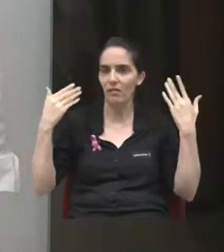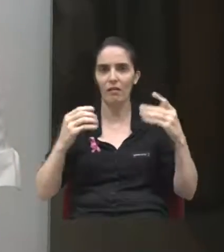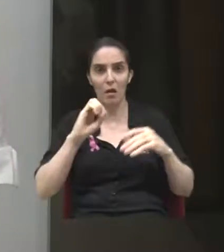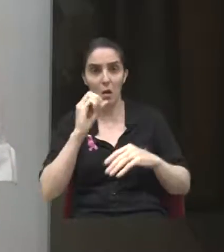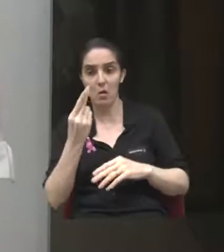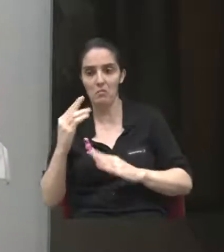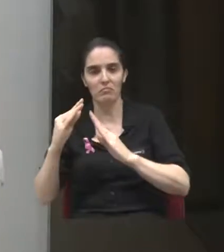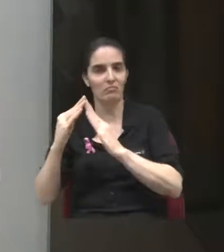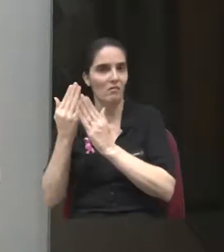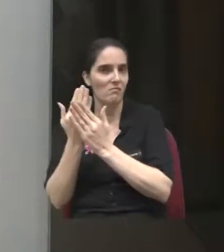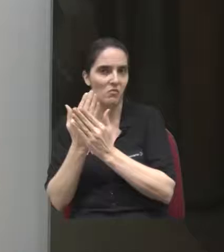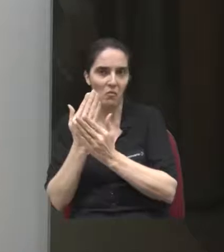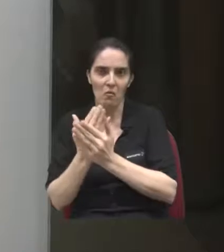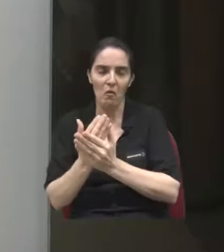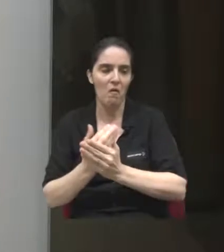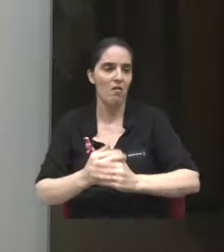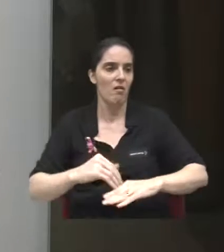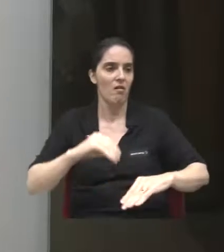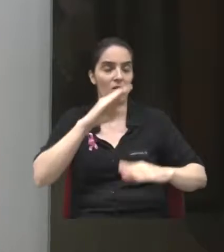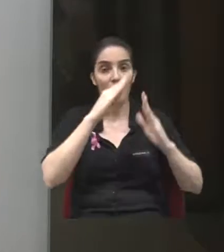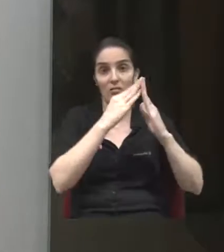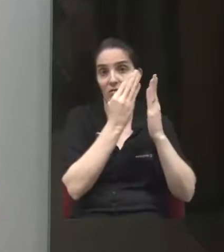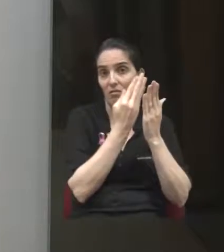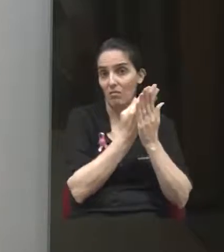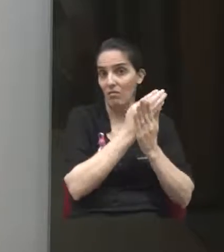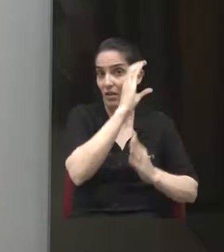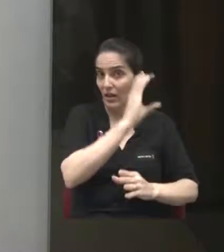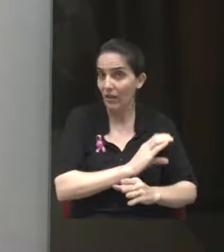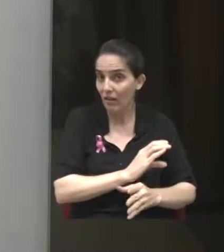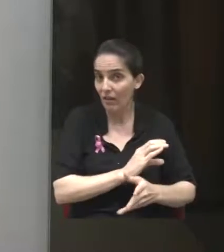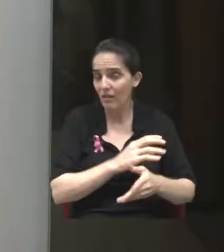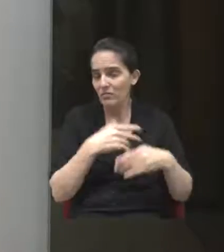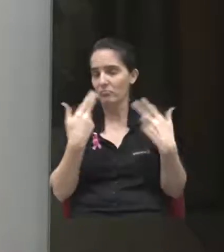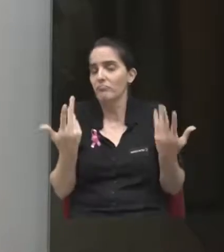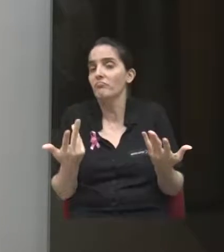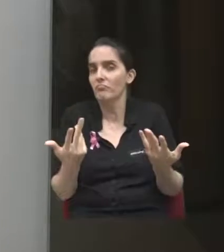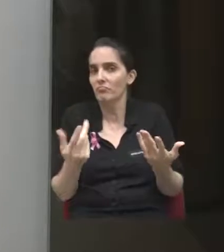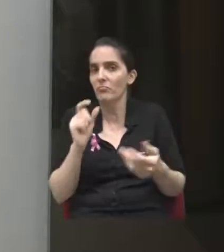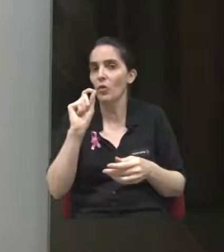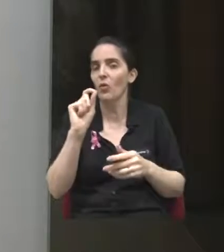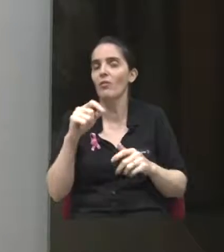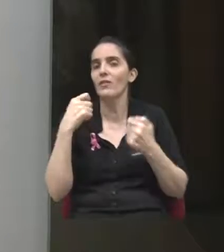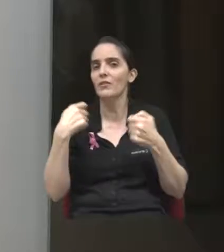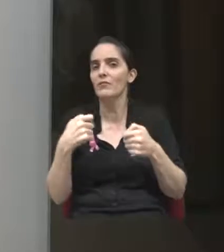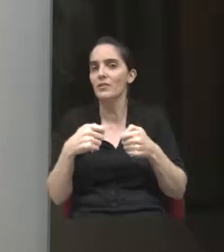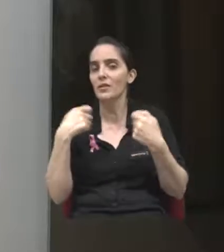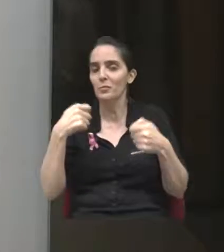nas creches. E o que mais temos que fazer é realmente divulgar.